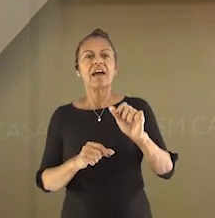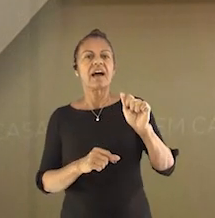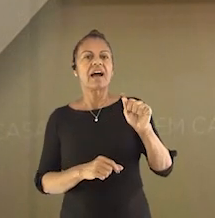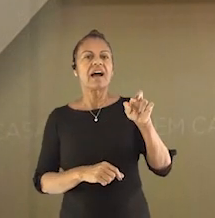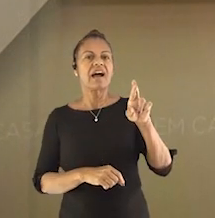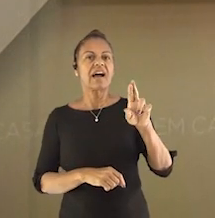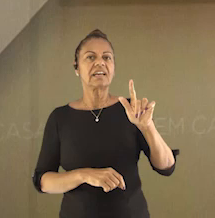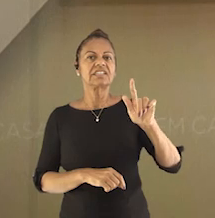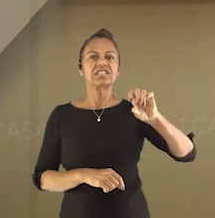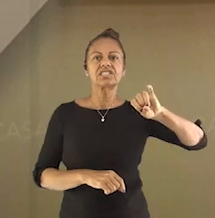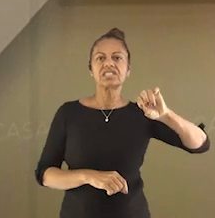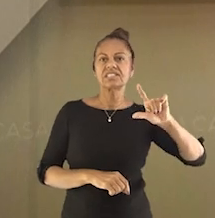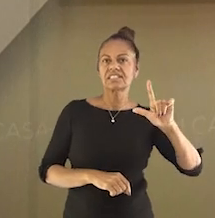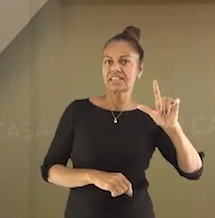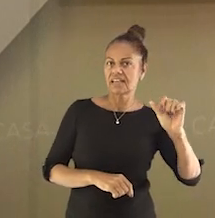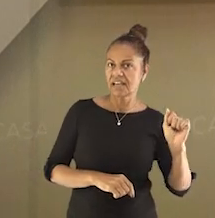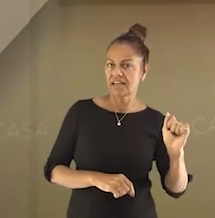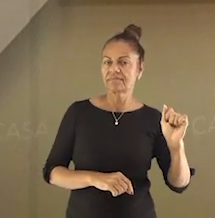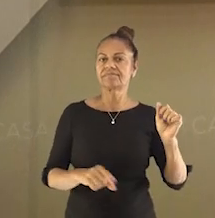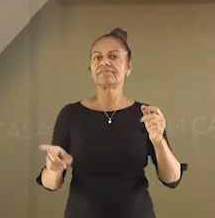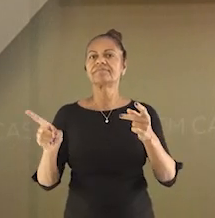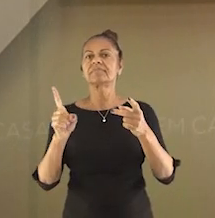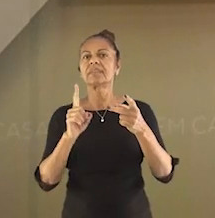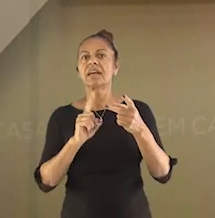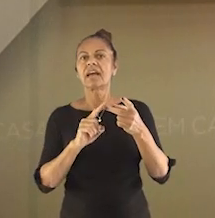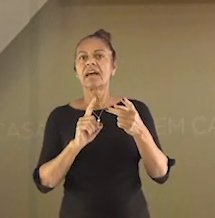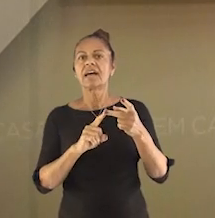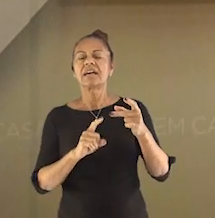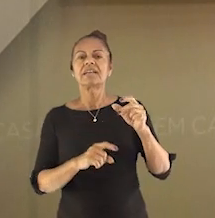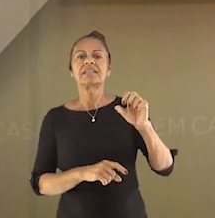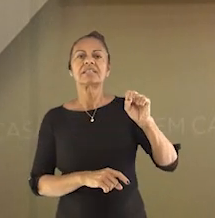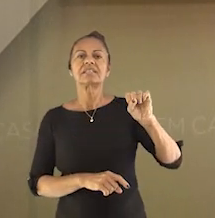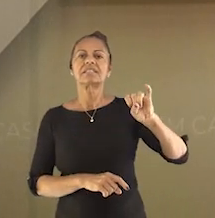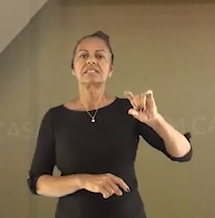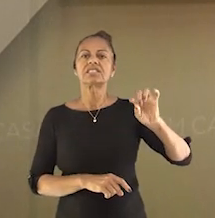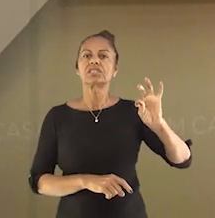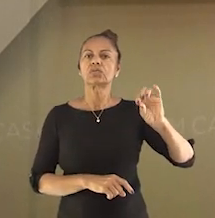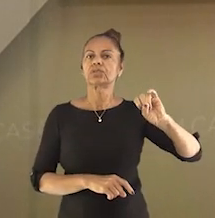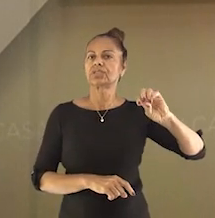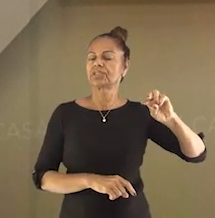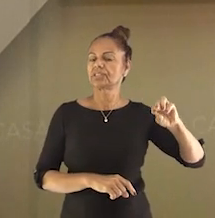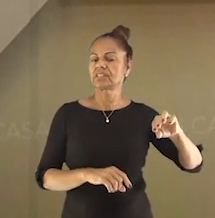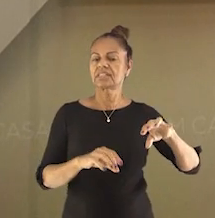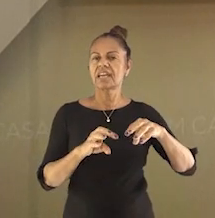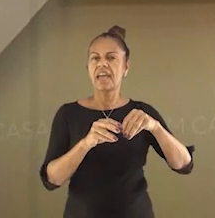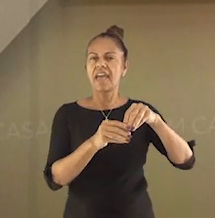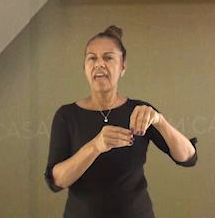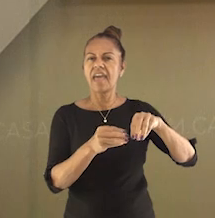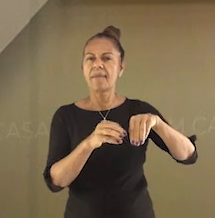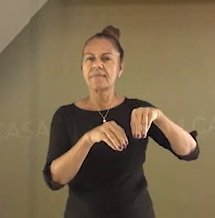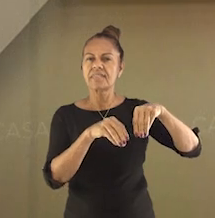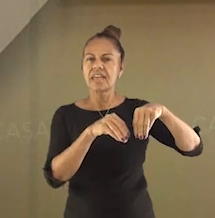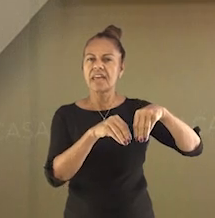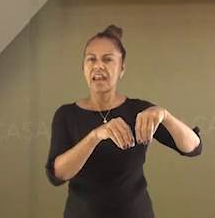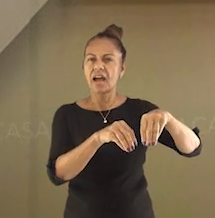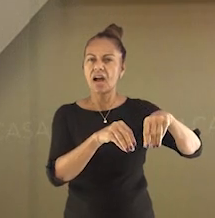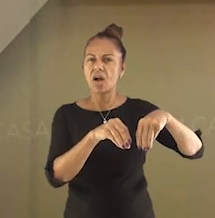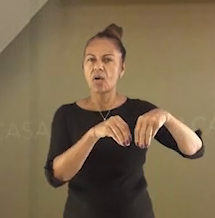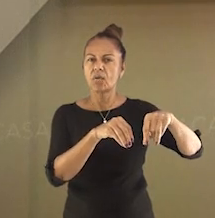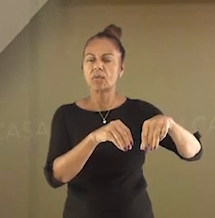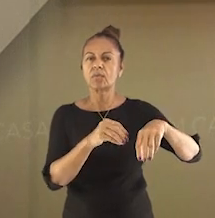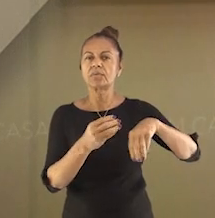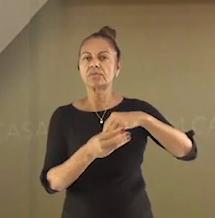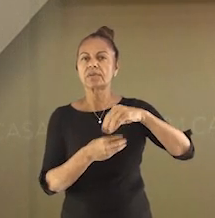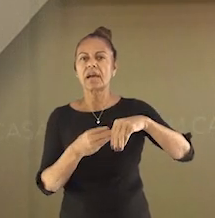quantidade encontrada de argila, silt, que é todo e qualquer fragmento de mineral, e